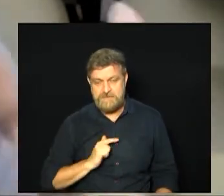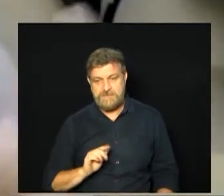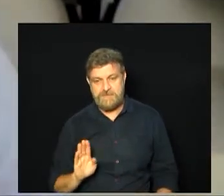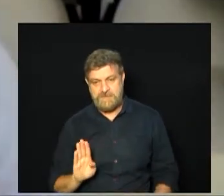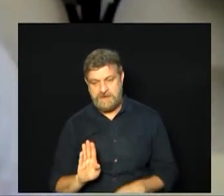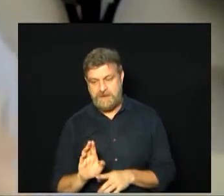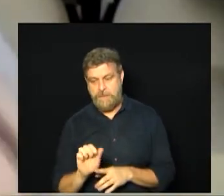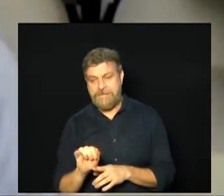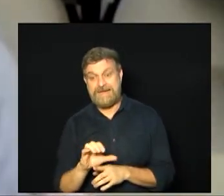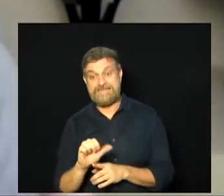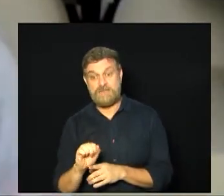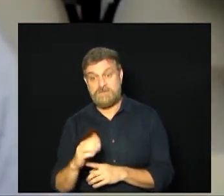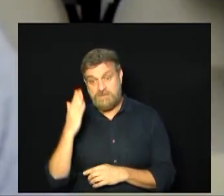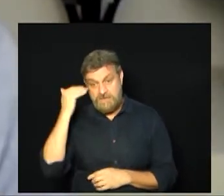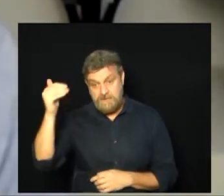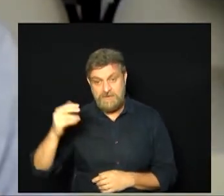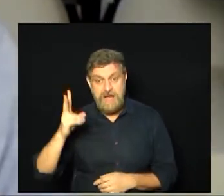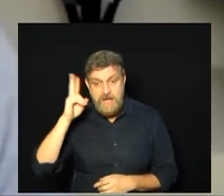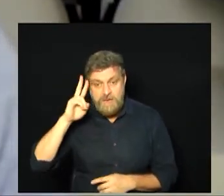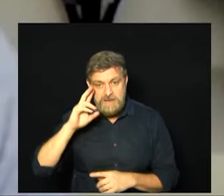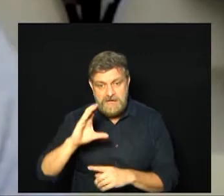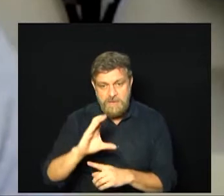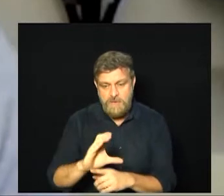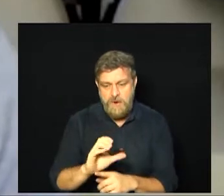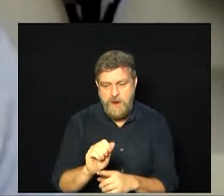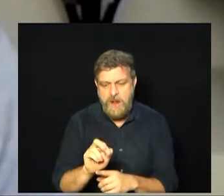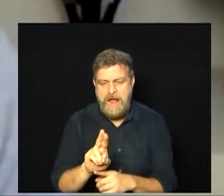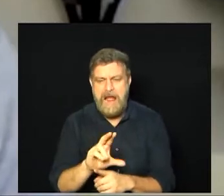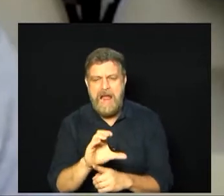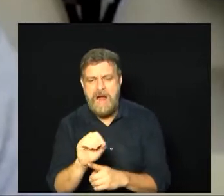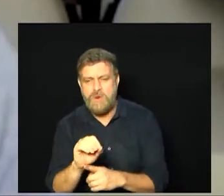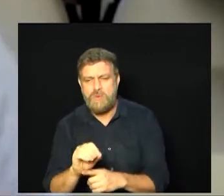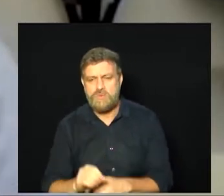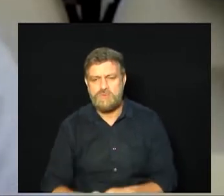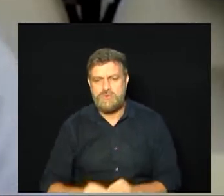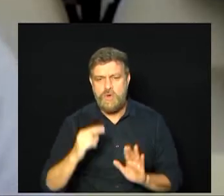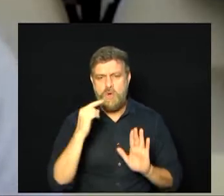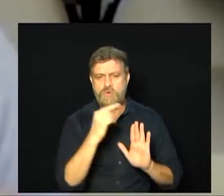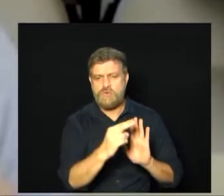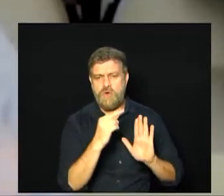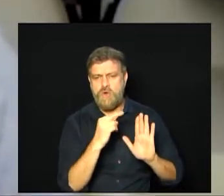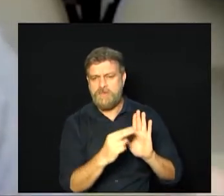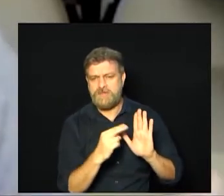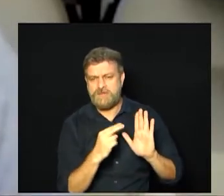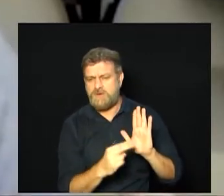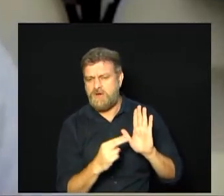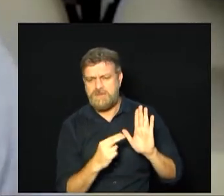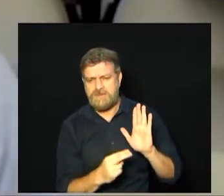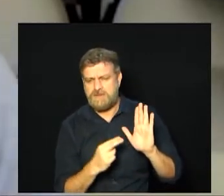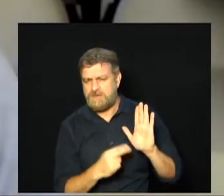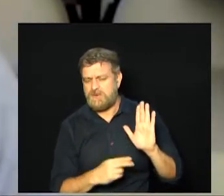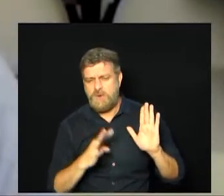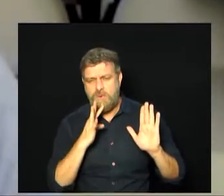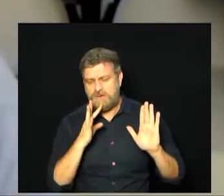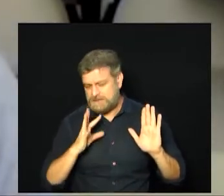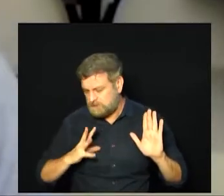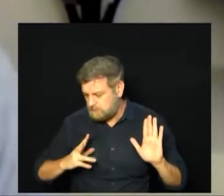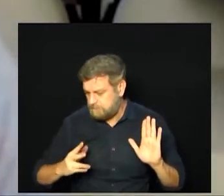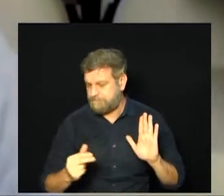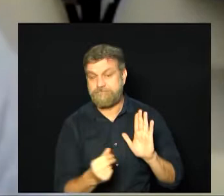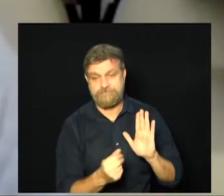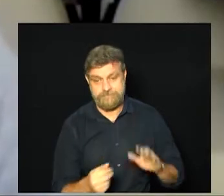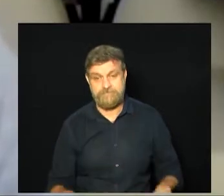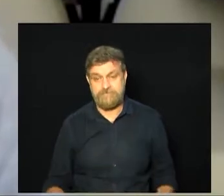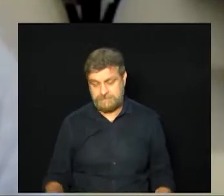Mas eu lembro bem do Carlos, Jair Pisserni na lateral direita, uma zaga de seleção, Oscar e Polozzi, Odilei na